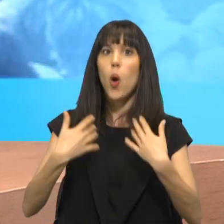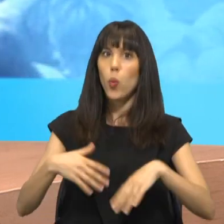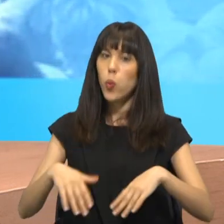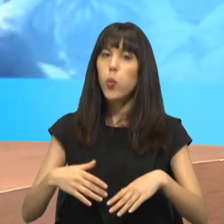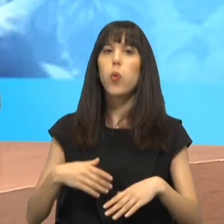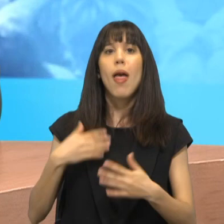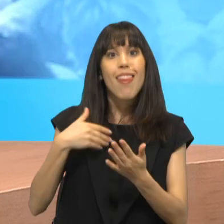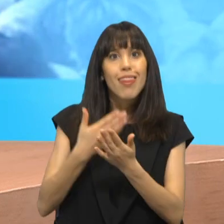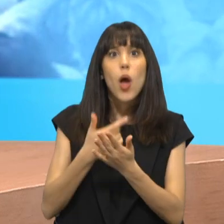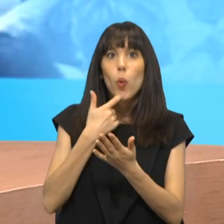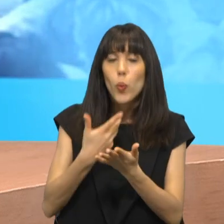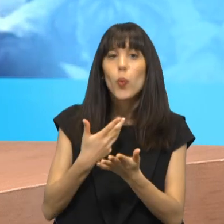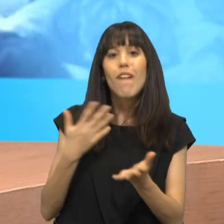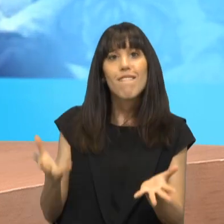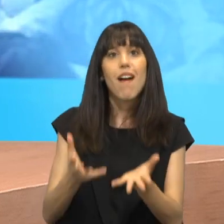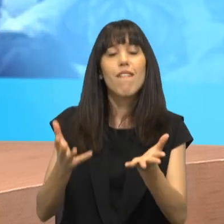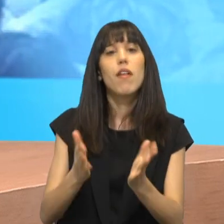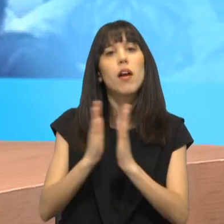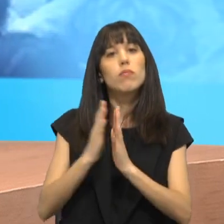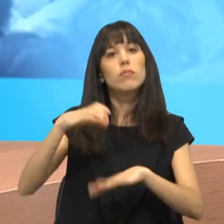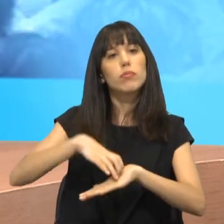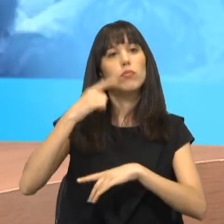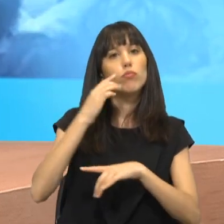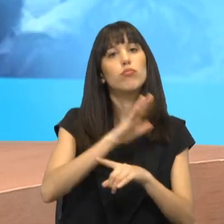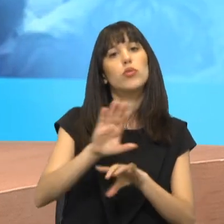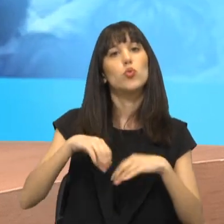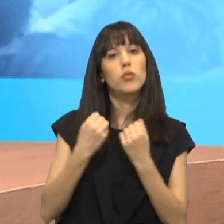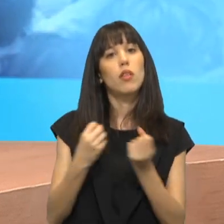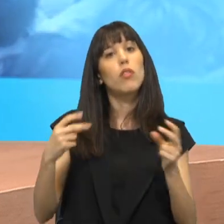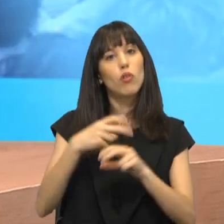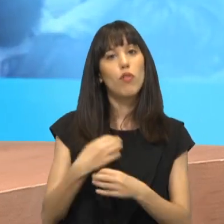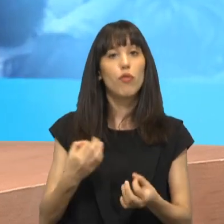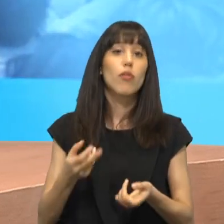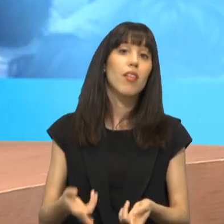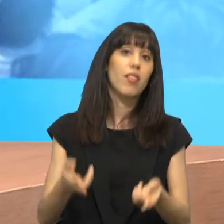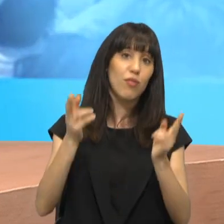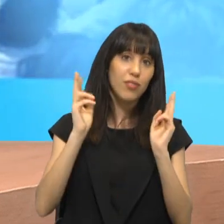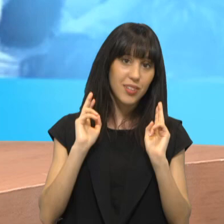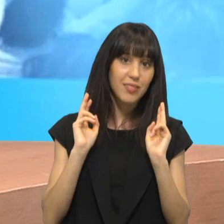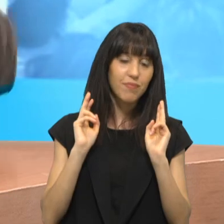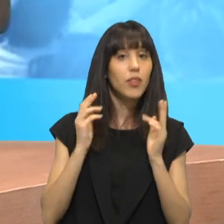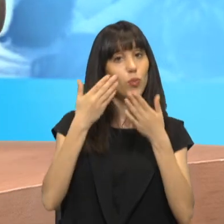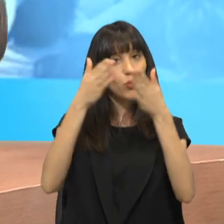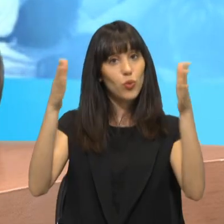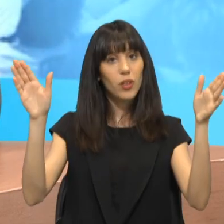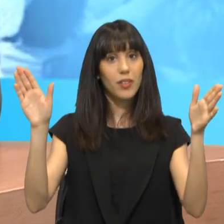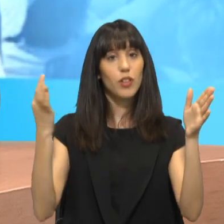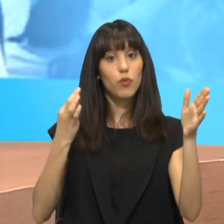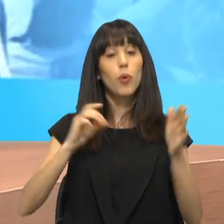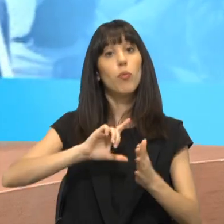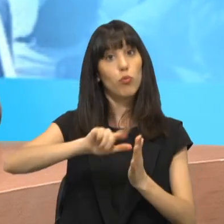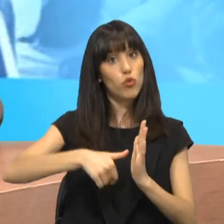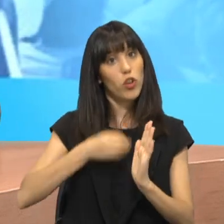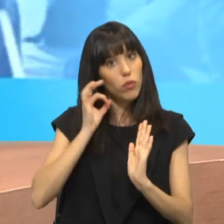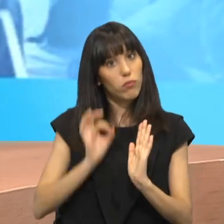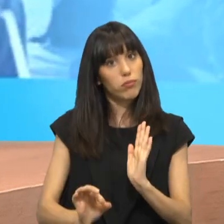para este reposicionar da Igreja na nova sociedade livre e democrática como projeto. E, portanto,